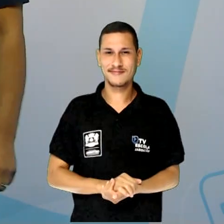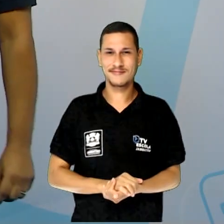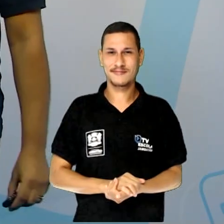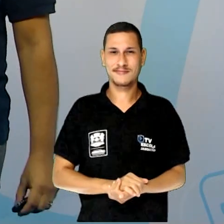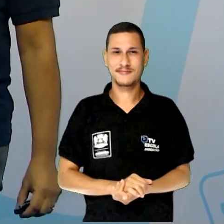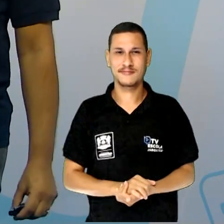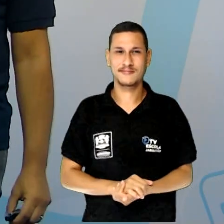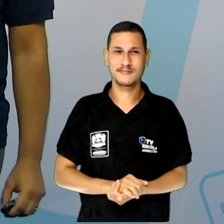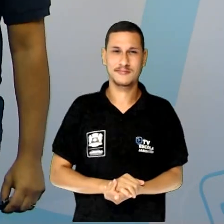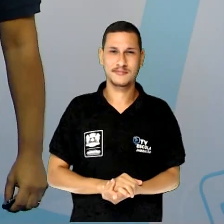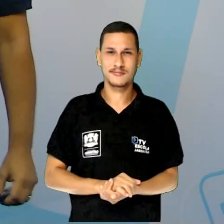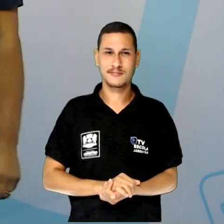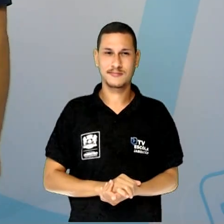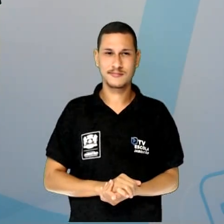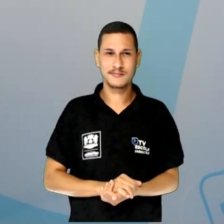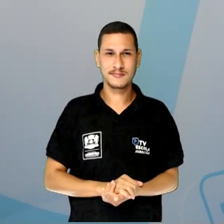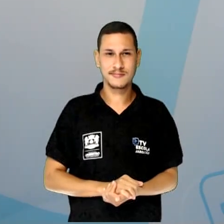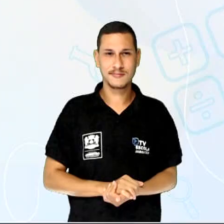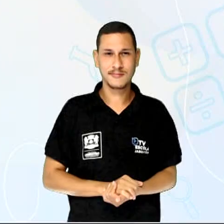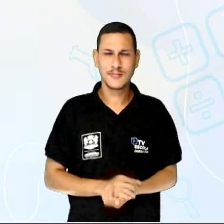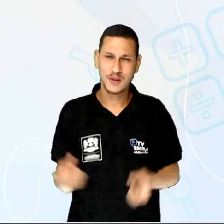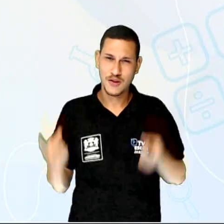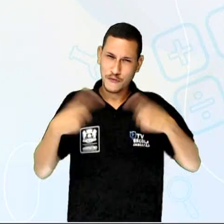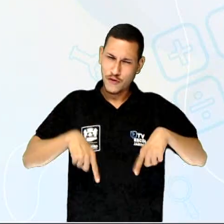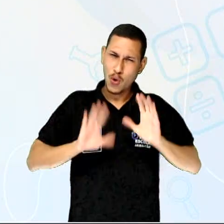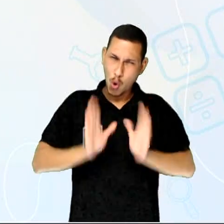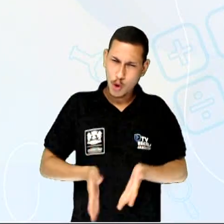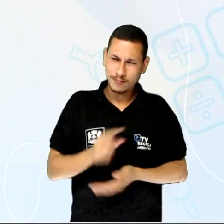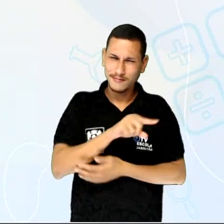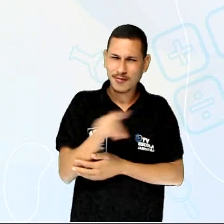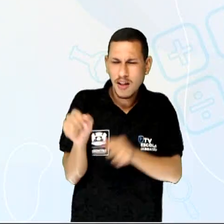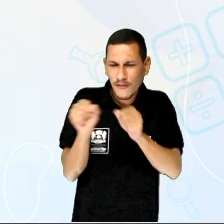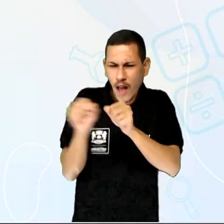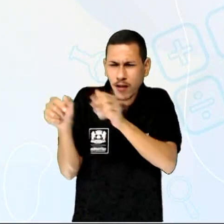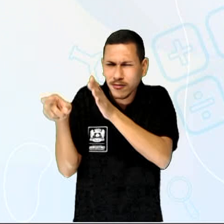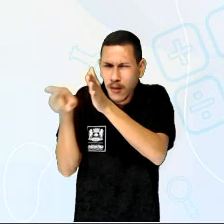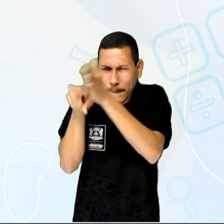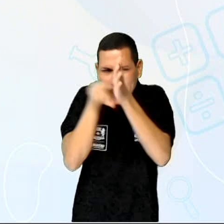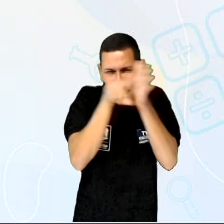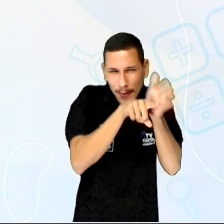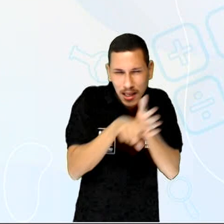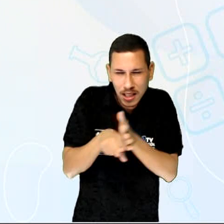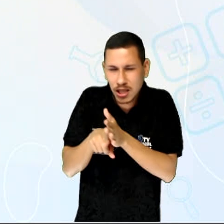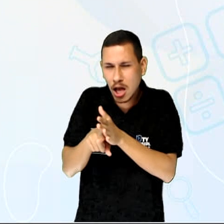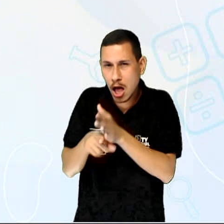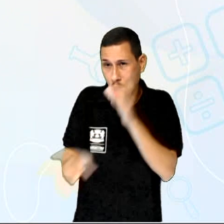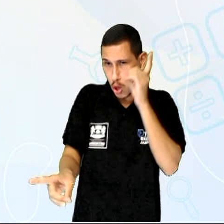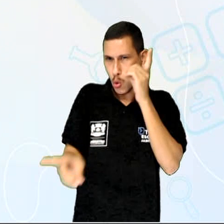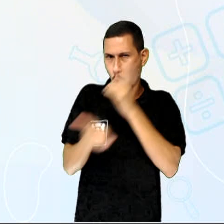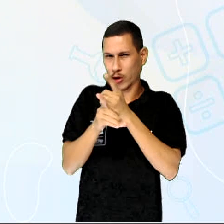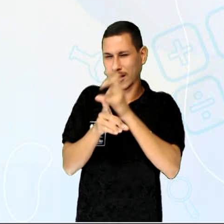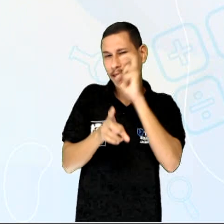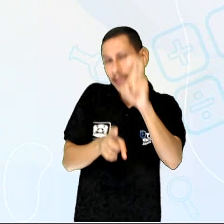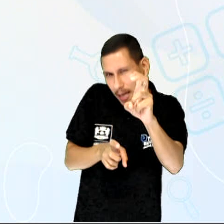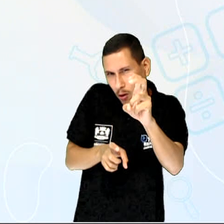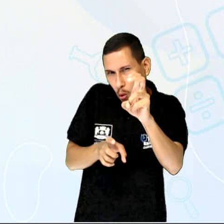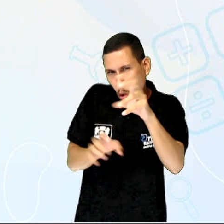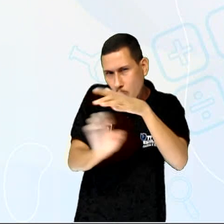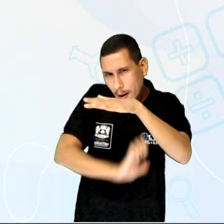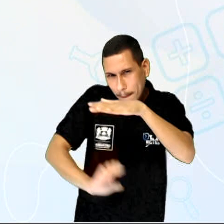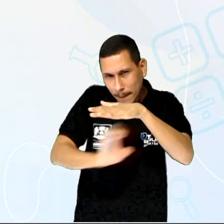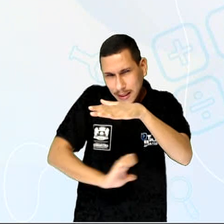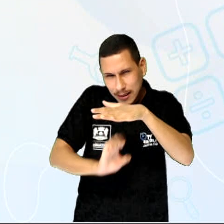o nosso desafio. E no nosso desafio, você vai fazer uma pesquisa para encontrar 5 grandes multinacionais